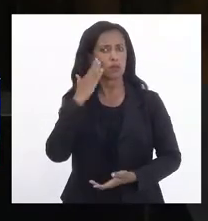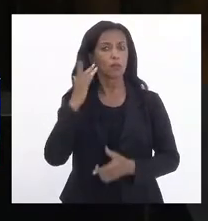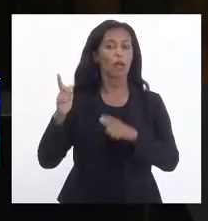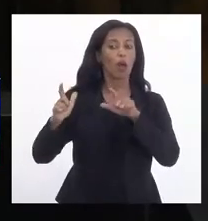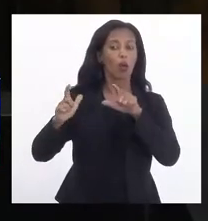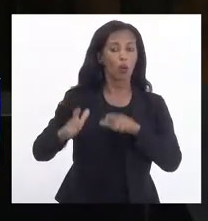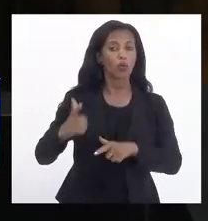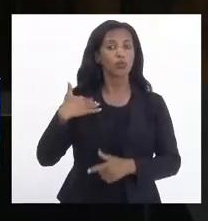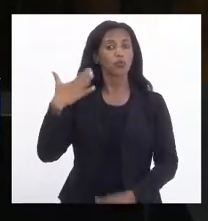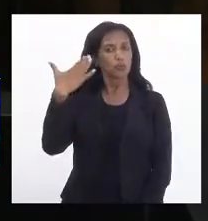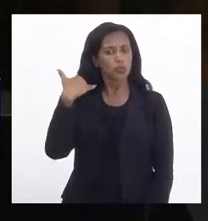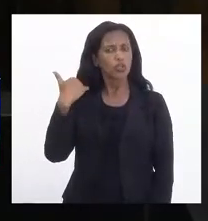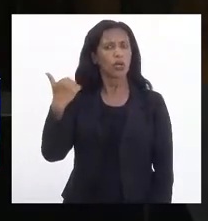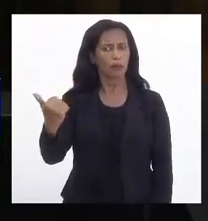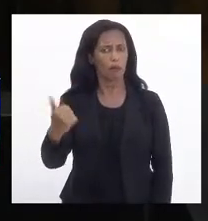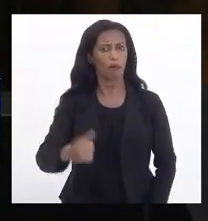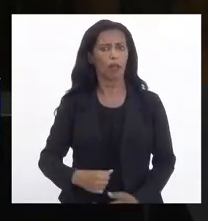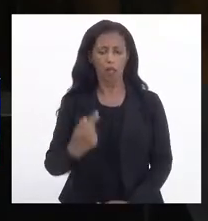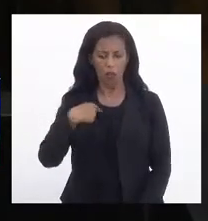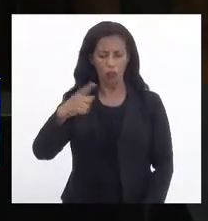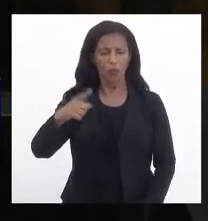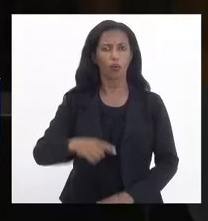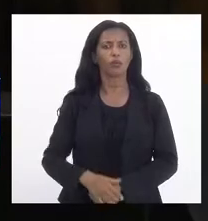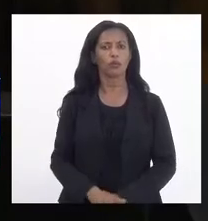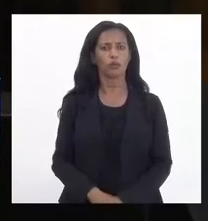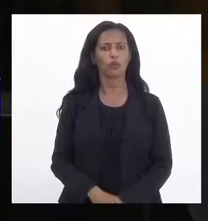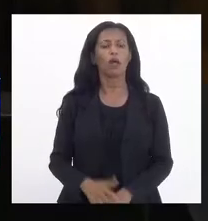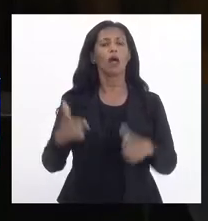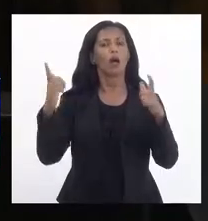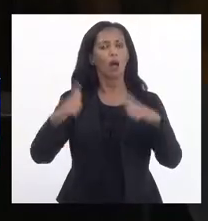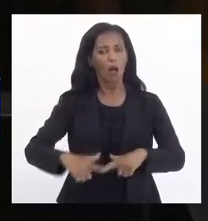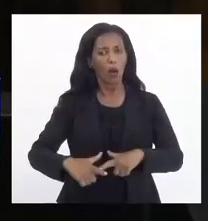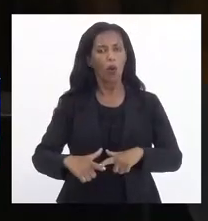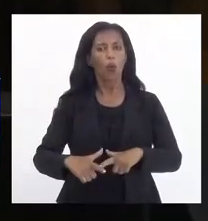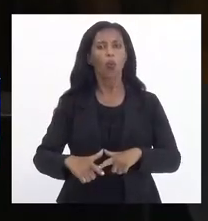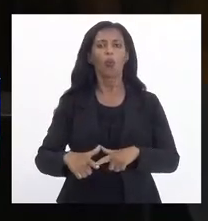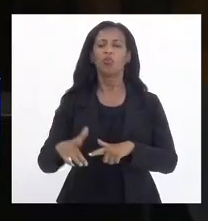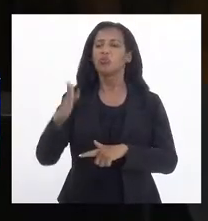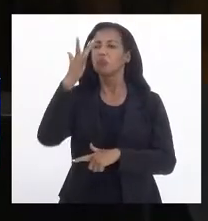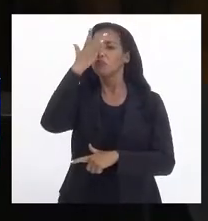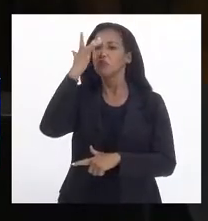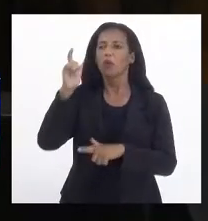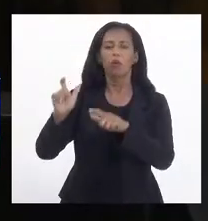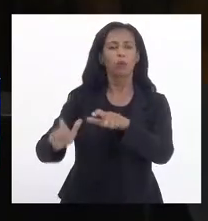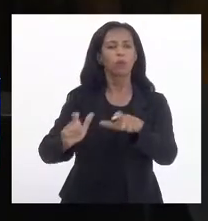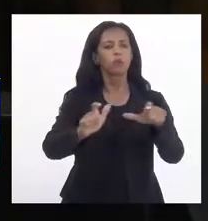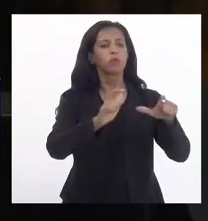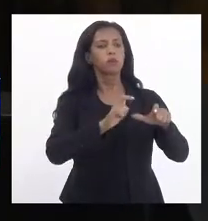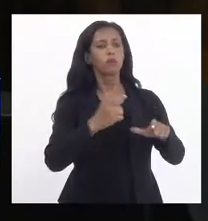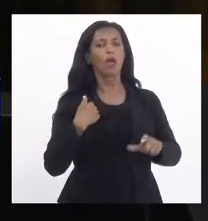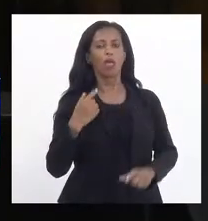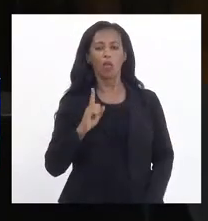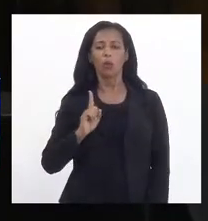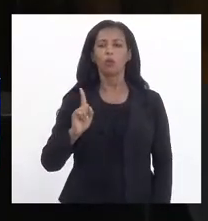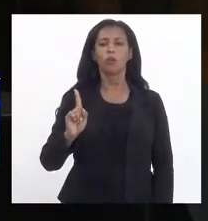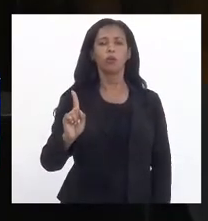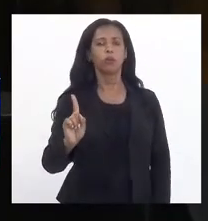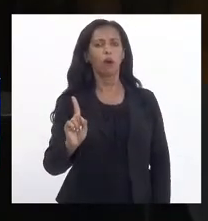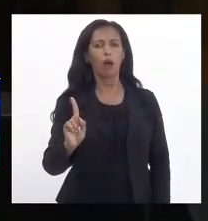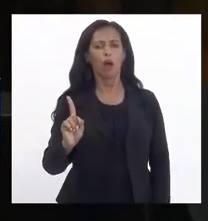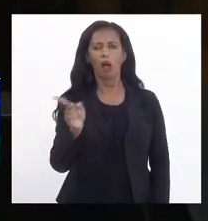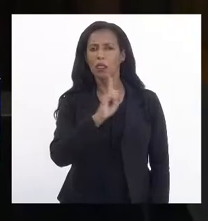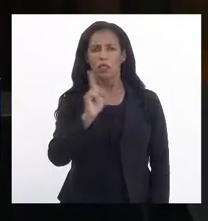Aonde eu sou chamada, eu vou. Aonde eu for acionada, deputado, eu me farei presente.